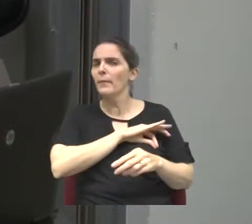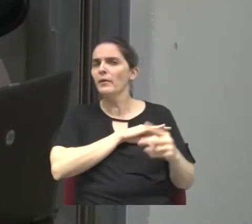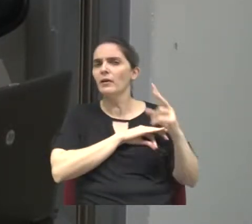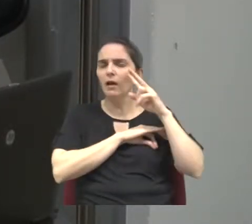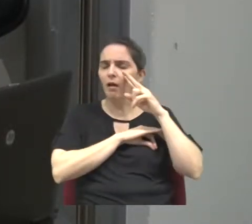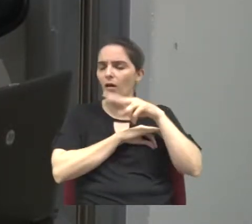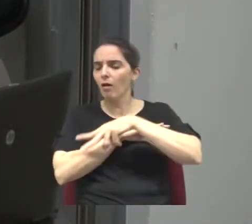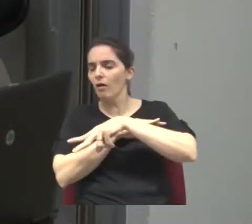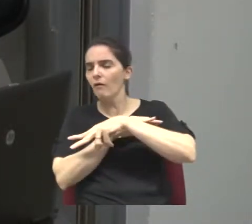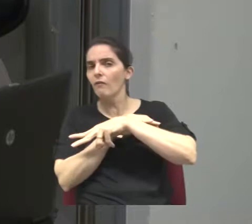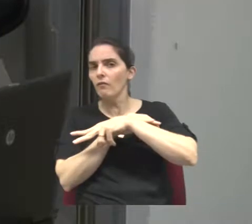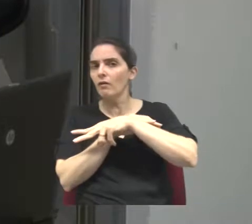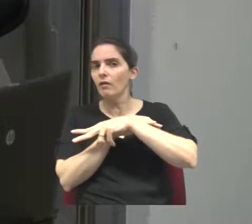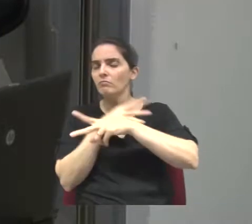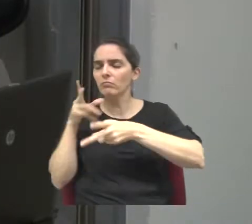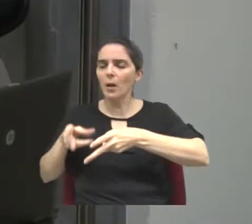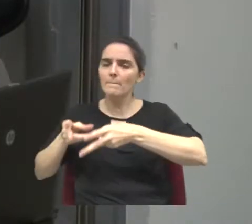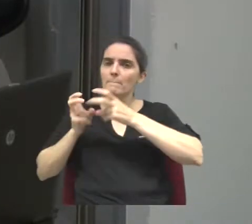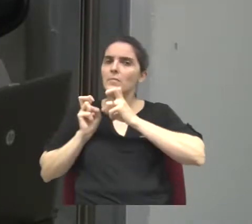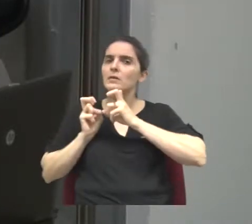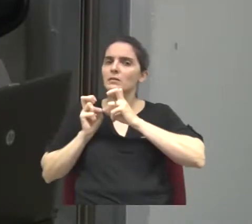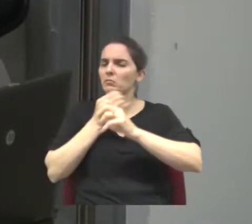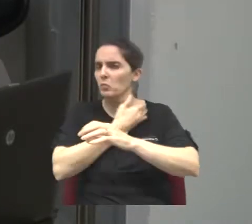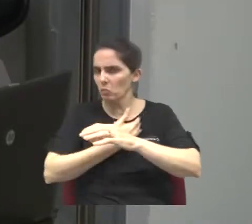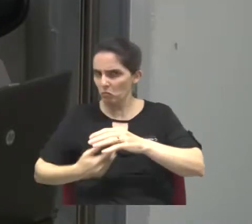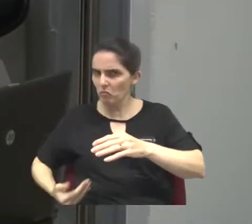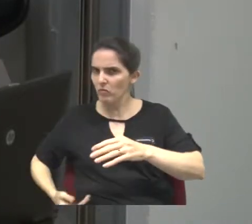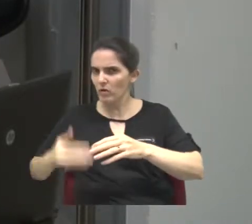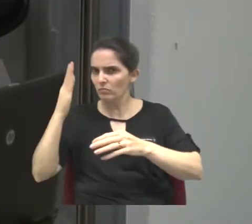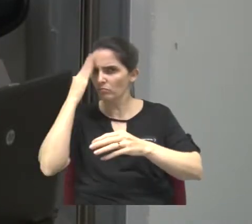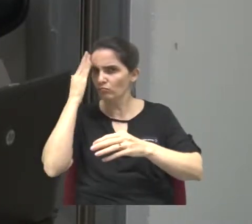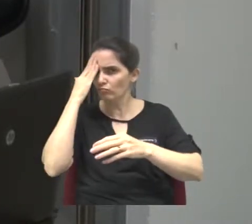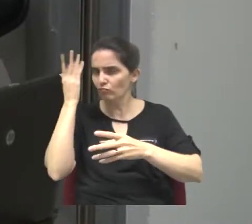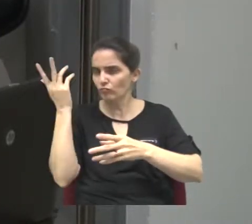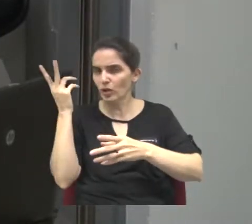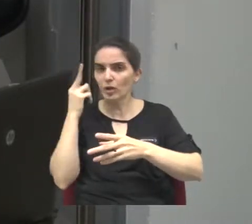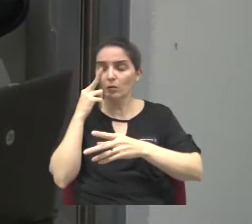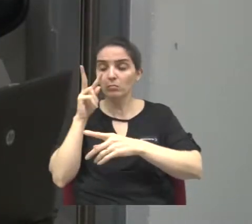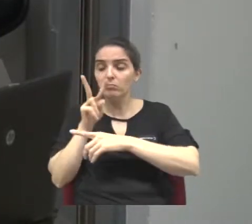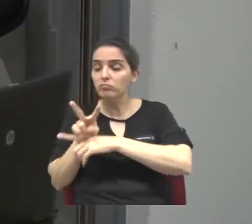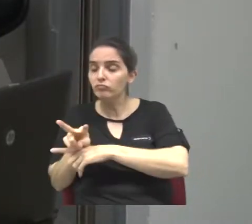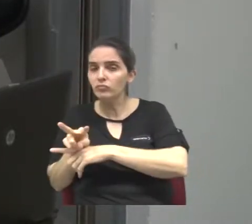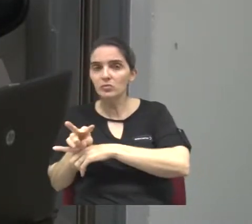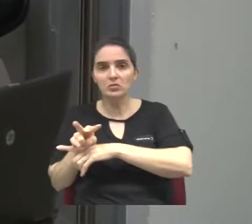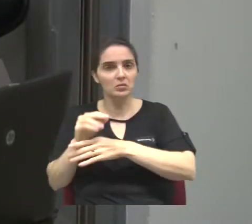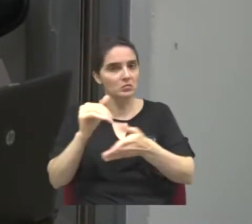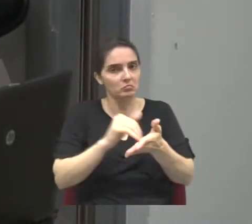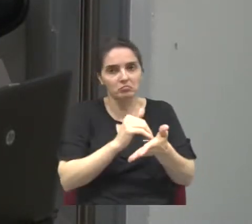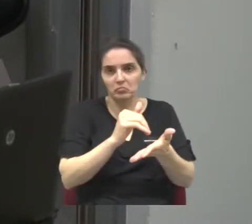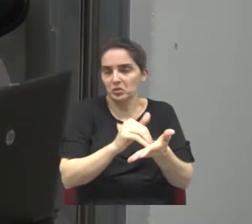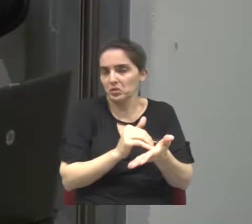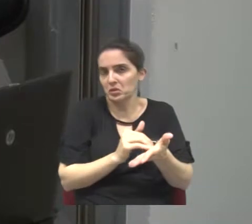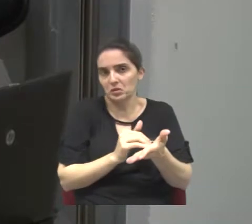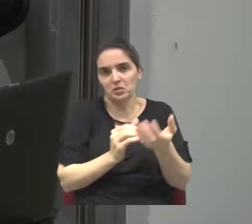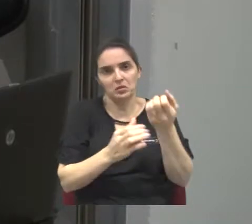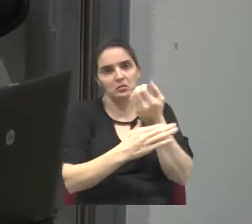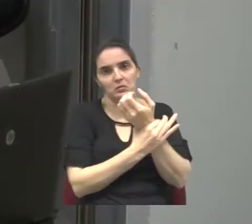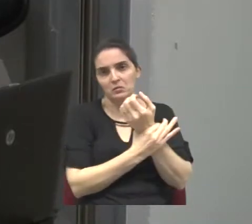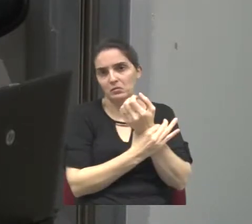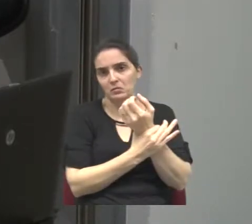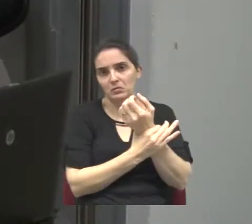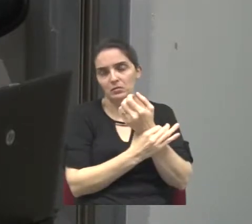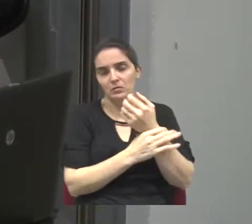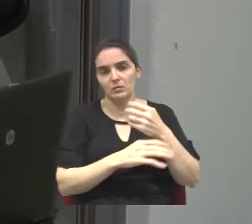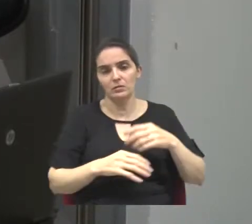observação do poder público, seja da vigilância, seja da Secretaria de Segurança, mas alguma coisa tem que